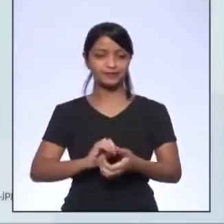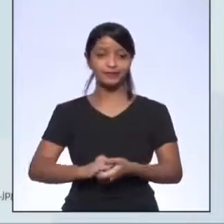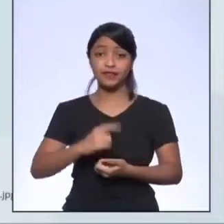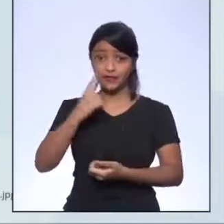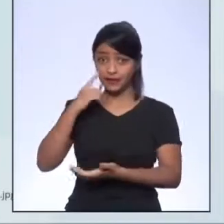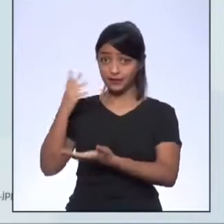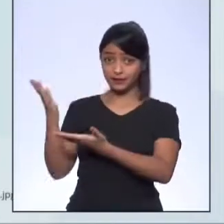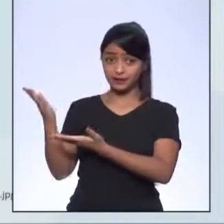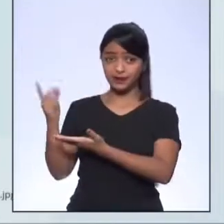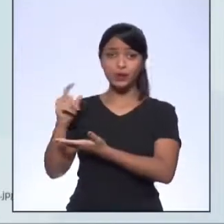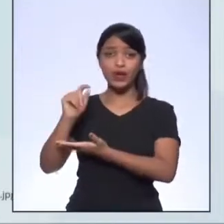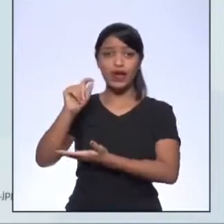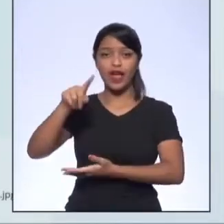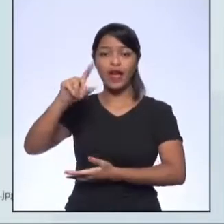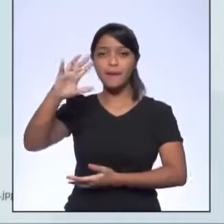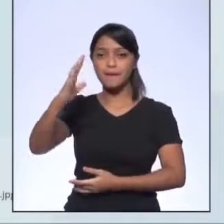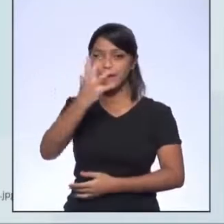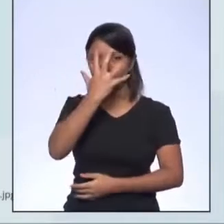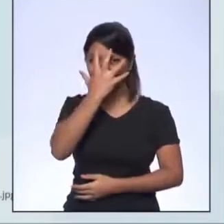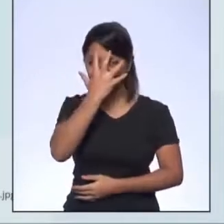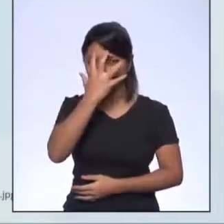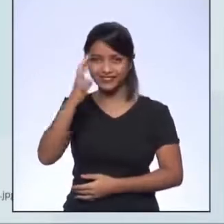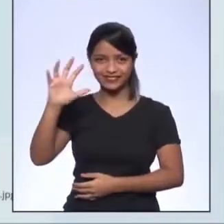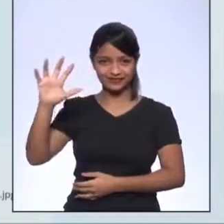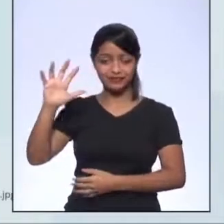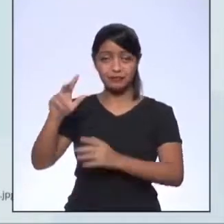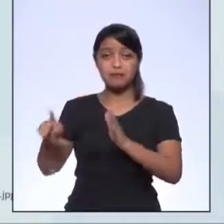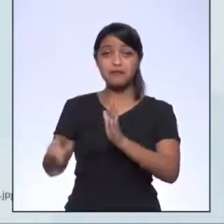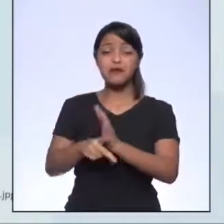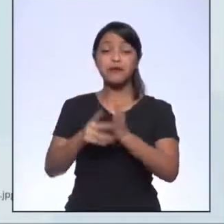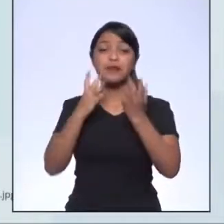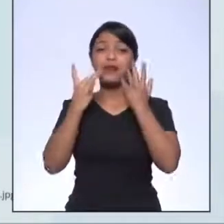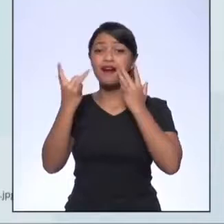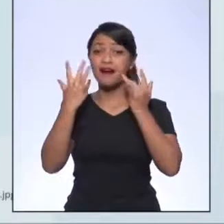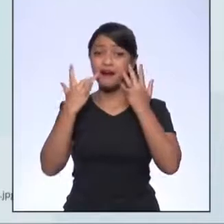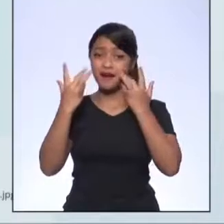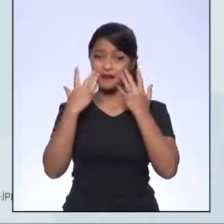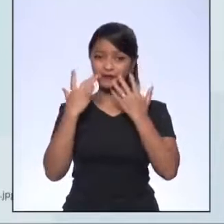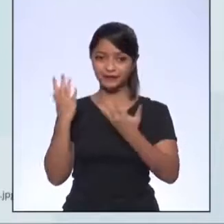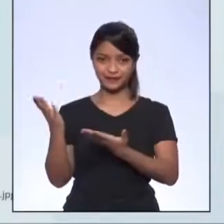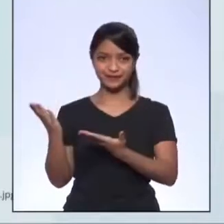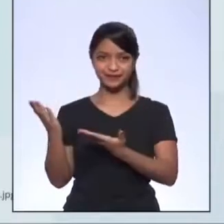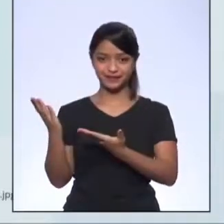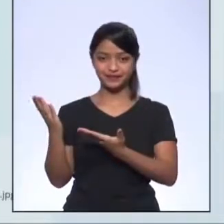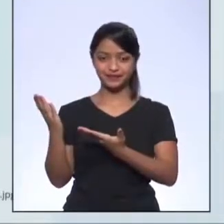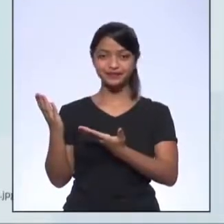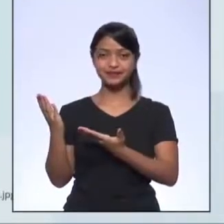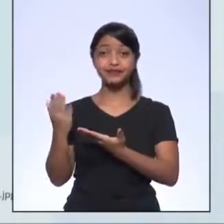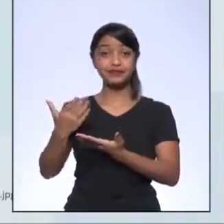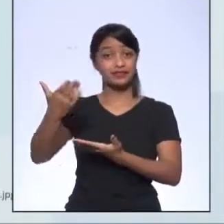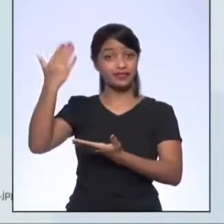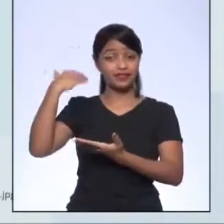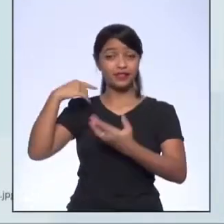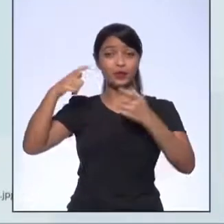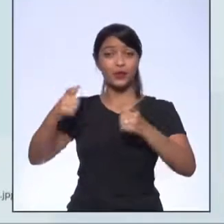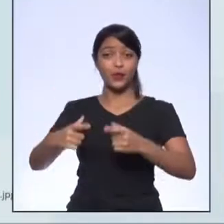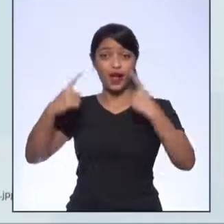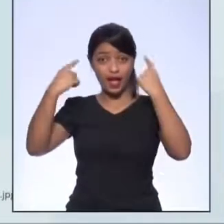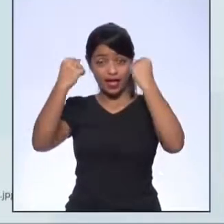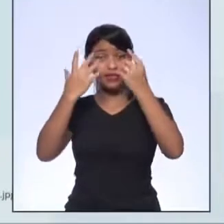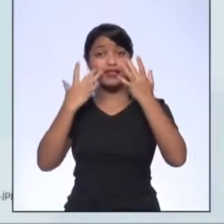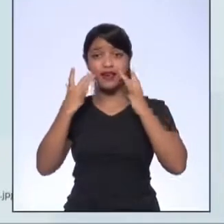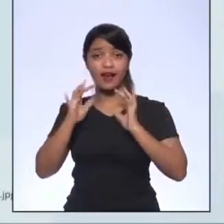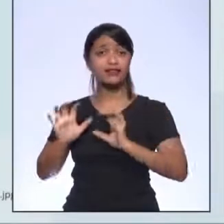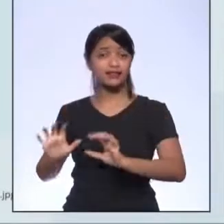máscara teatral, e essa máscara teatral é a forma como o teatro era feito na Grécia. Então, nós tínhamos